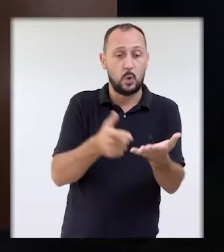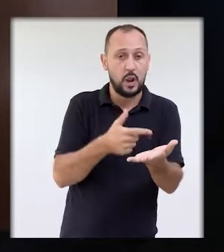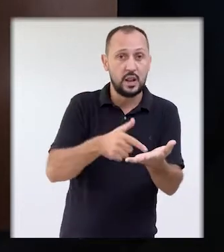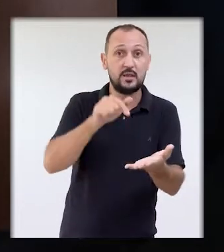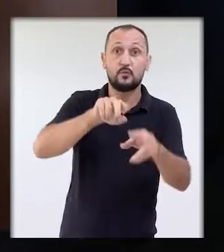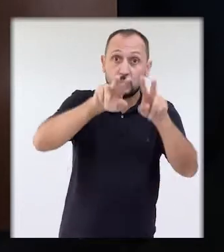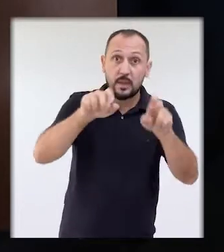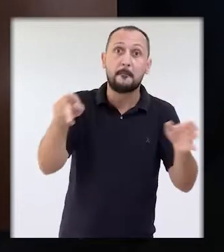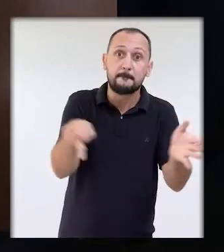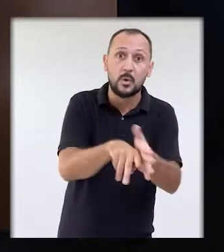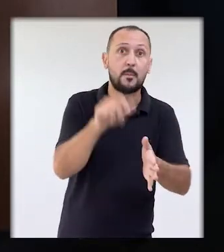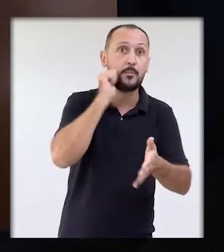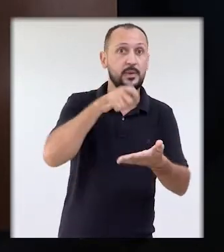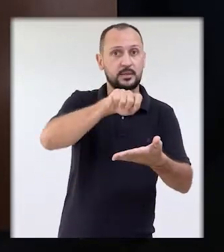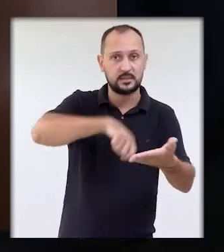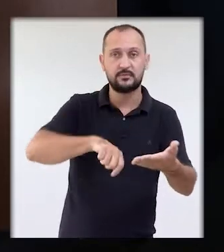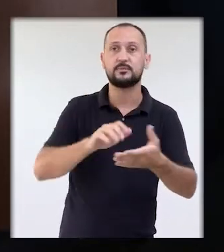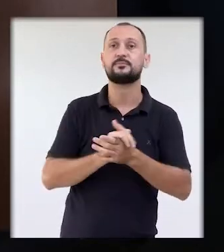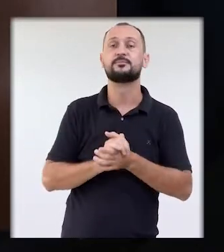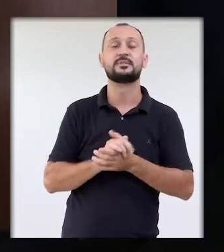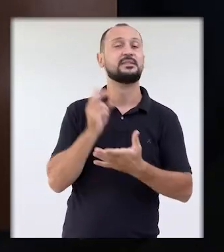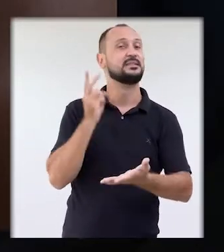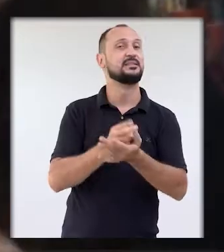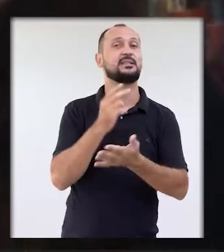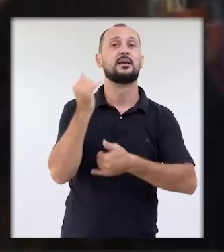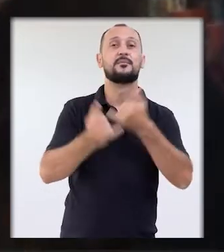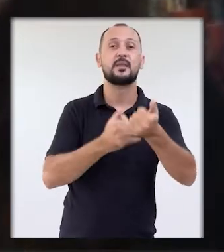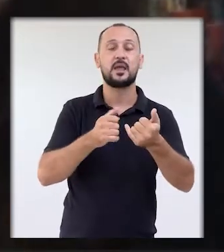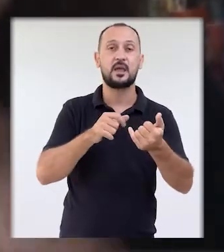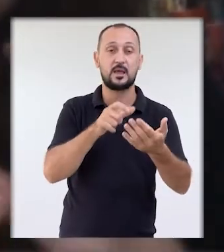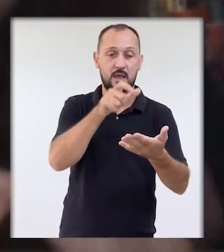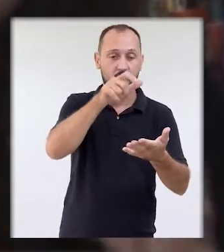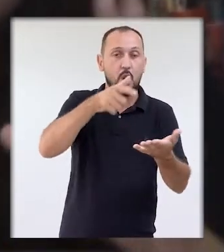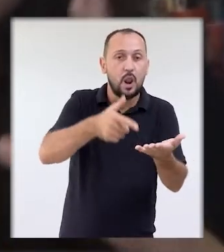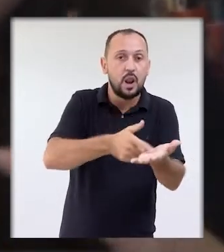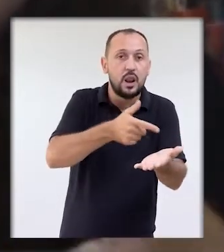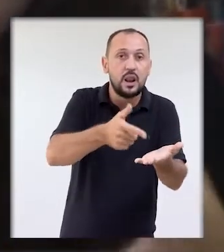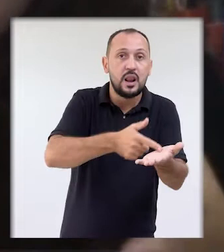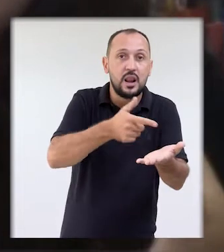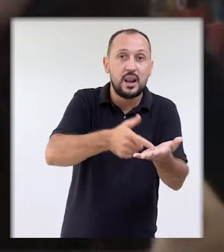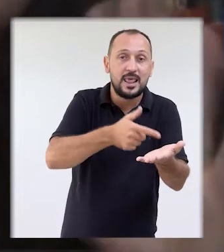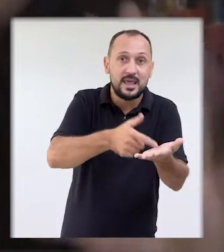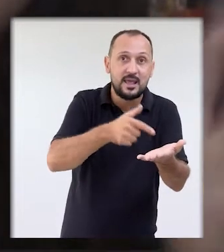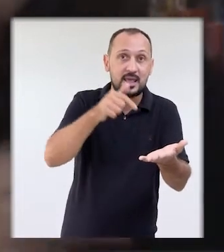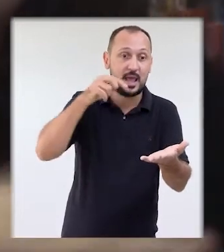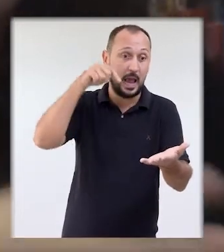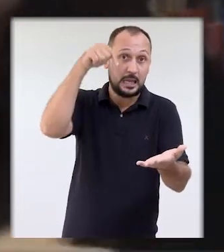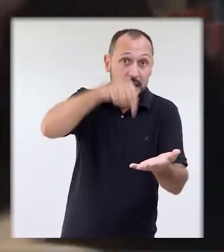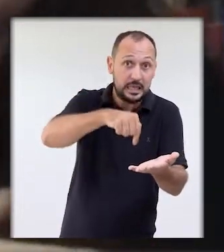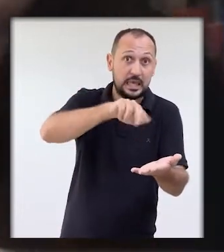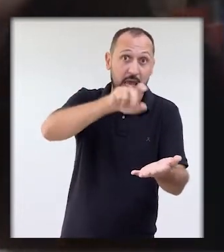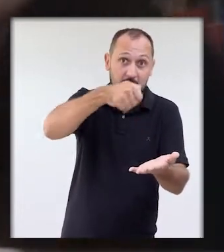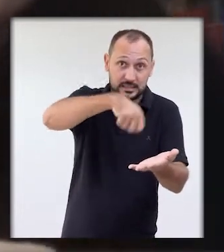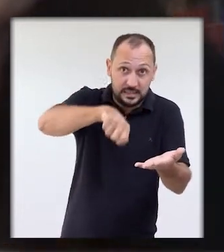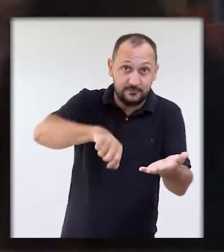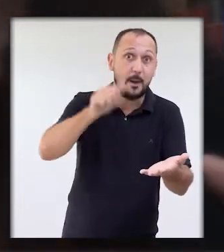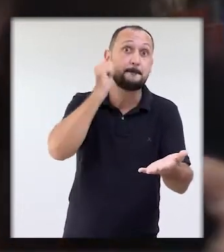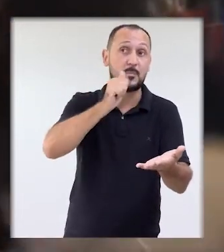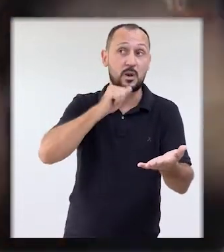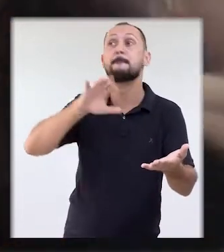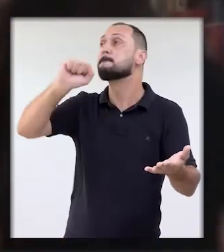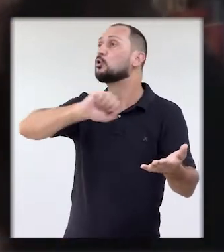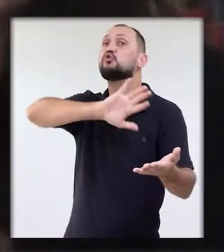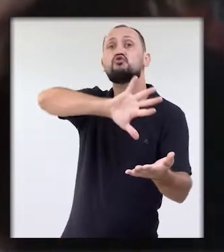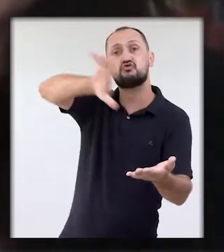é ler autoras mulheres. Eu sempre brinco que é leia mulheres, não é leiam, vírgula, mulheres. É